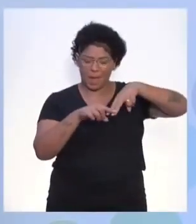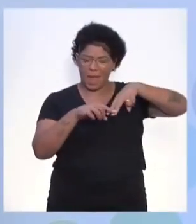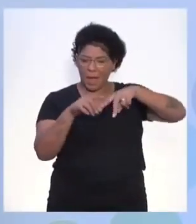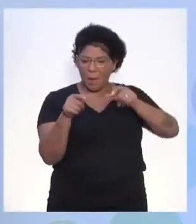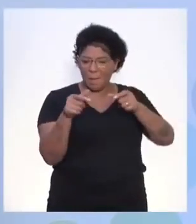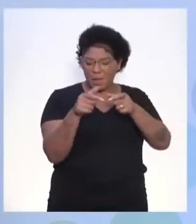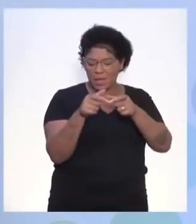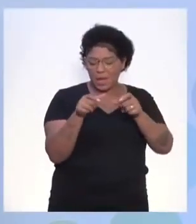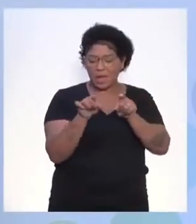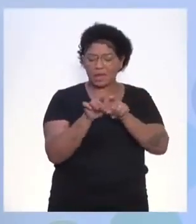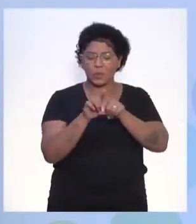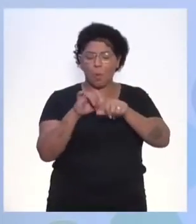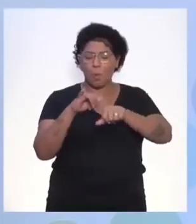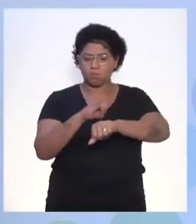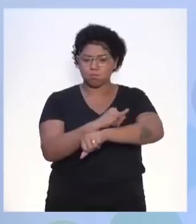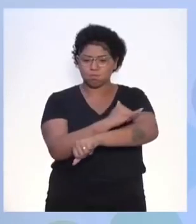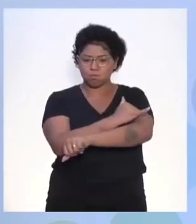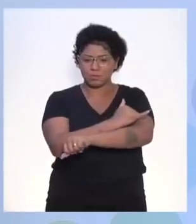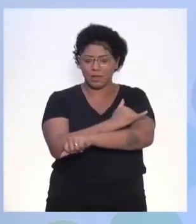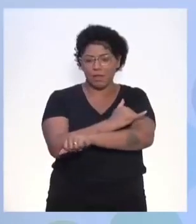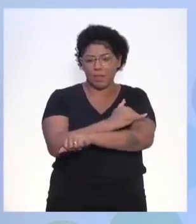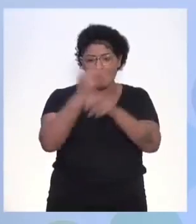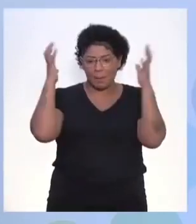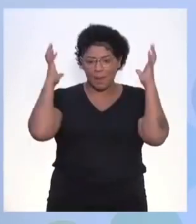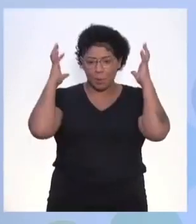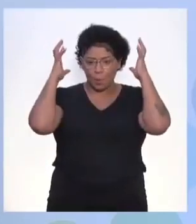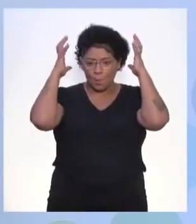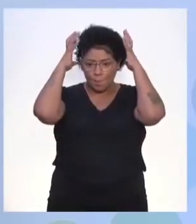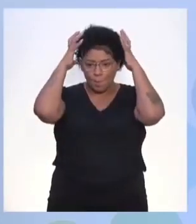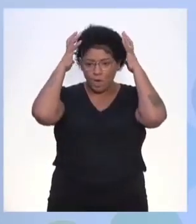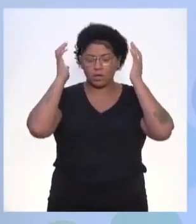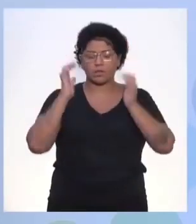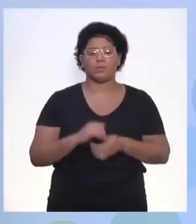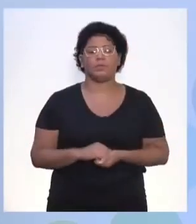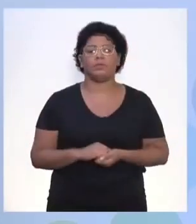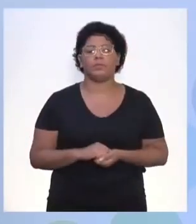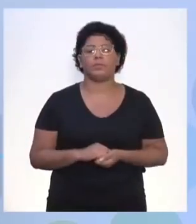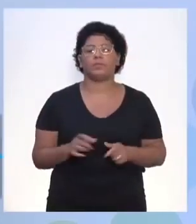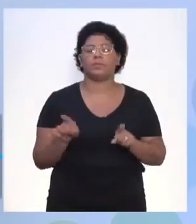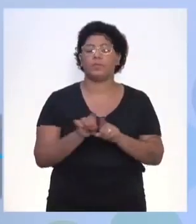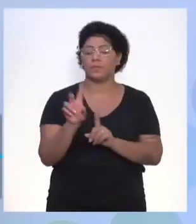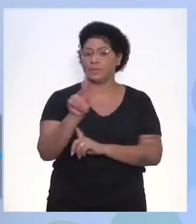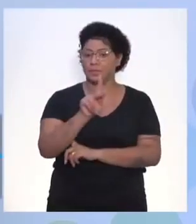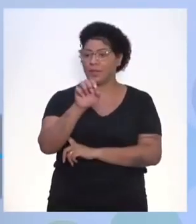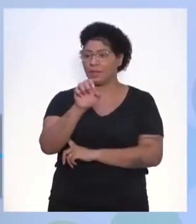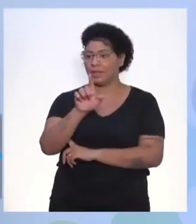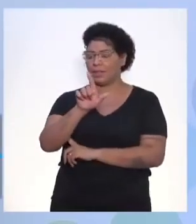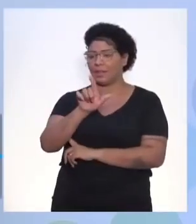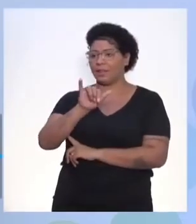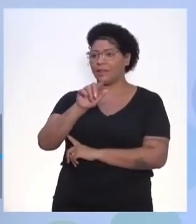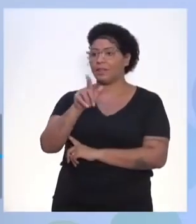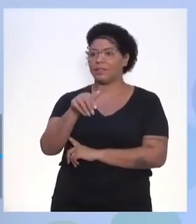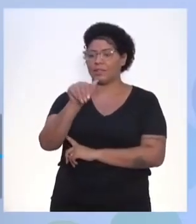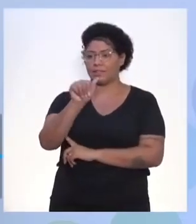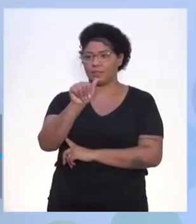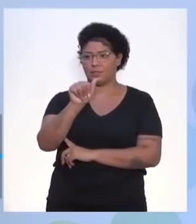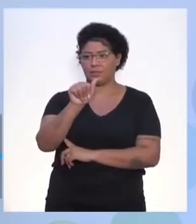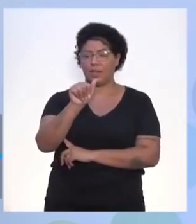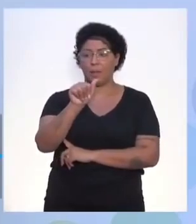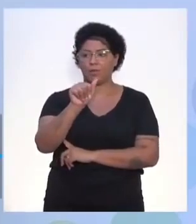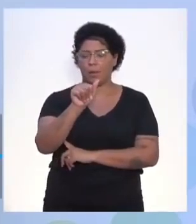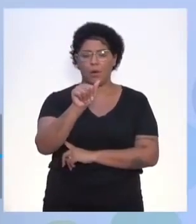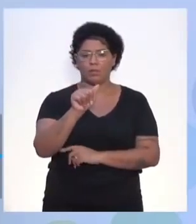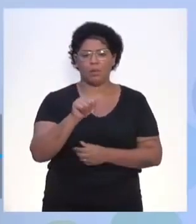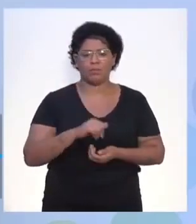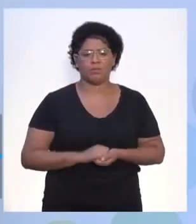e gordinho. Nossa, Pedro. Vamos lá aqui, a Proelisa. Bonita,